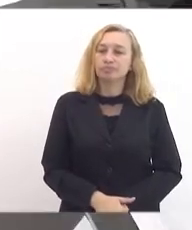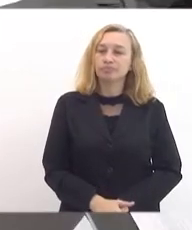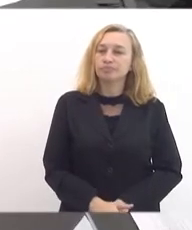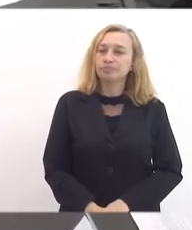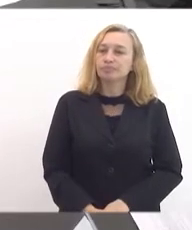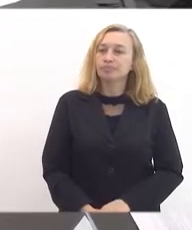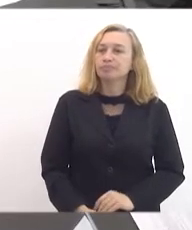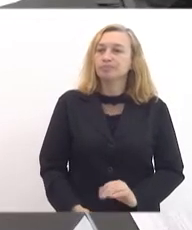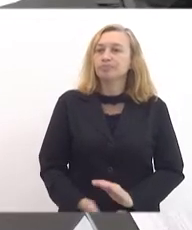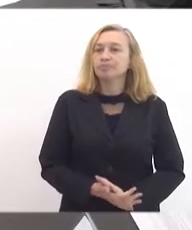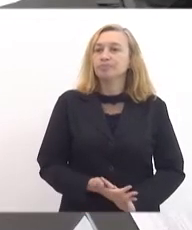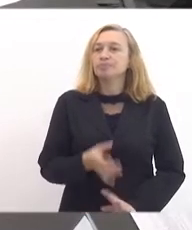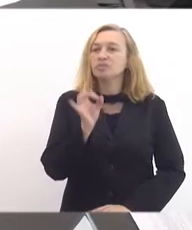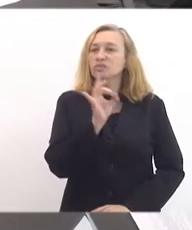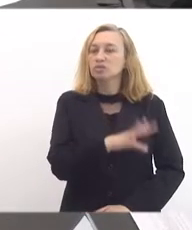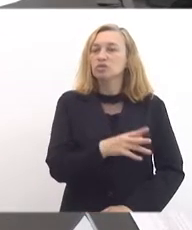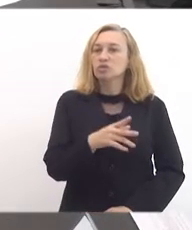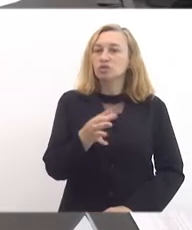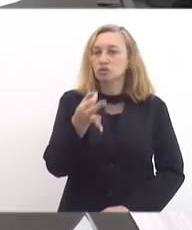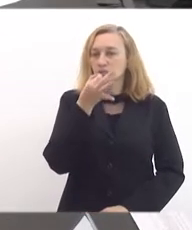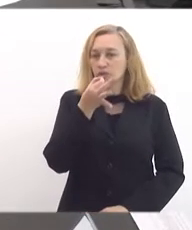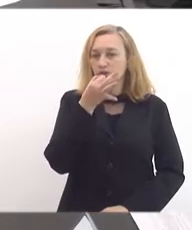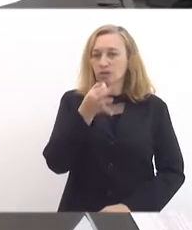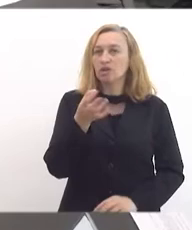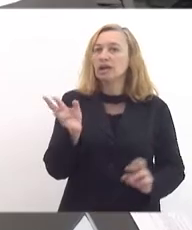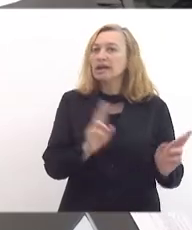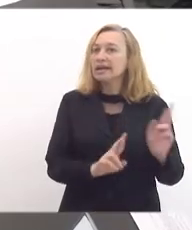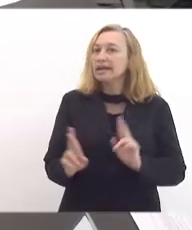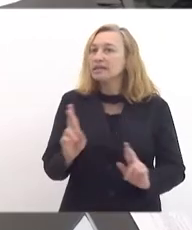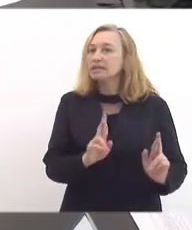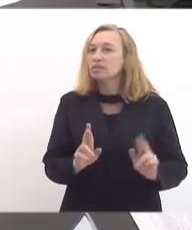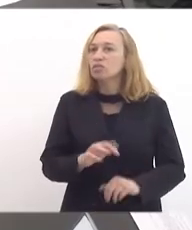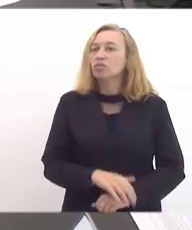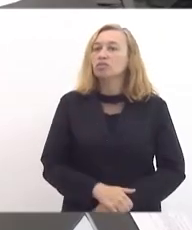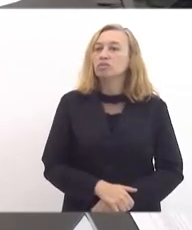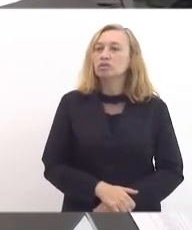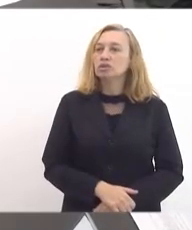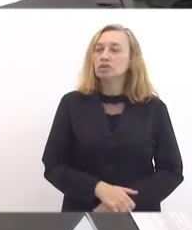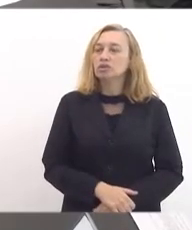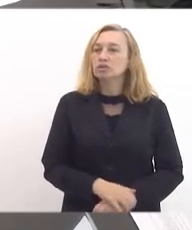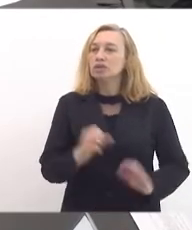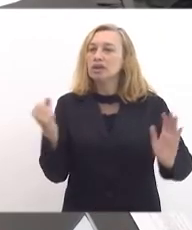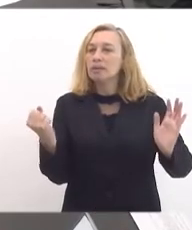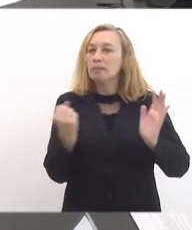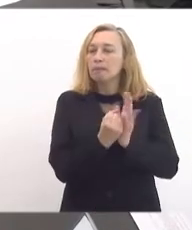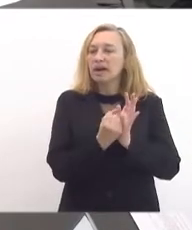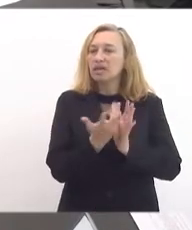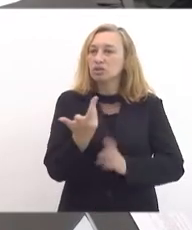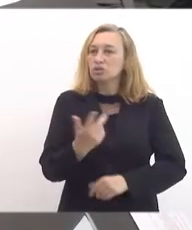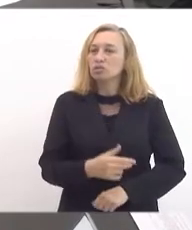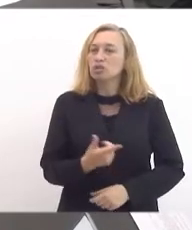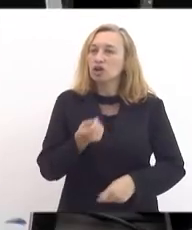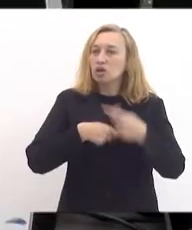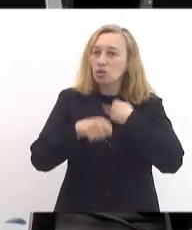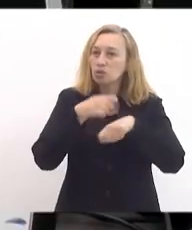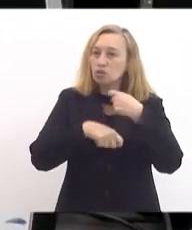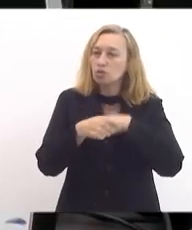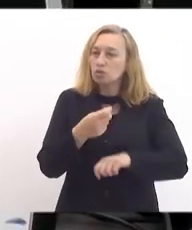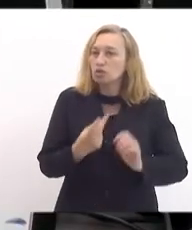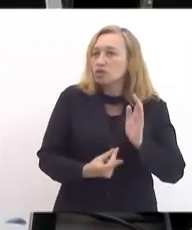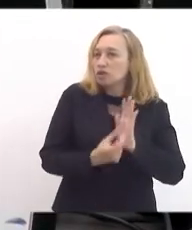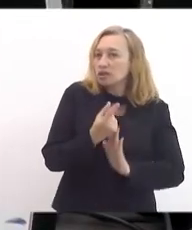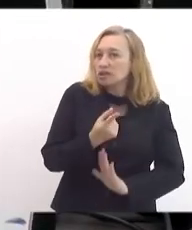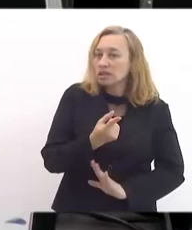é bem Sutil última sugestão é em relação à questão do impacto econômico-financeiro